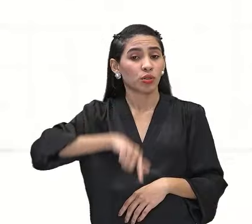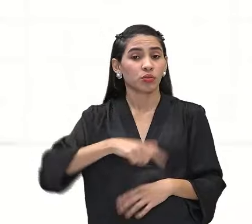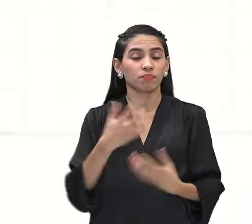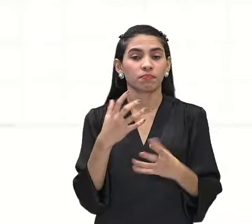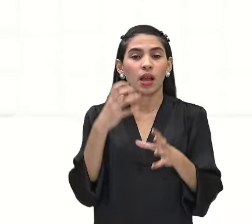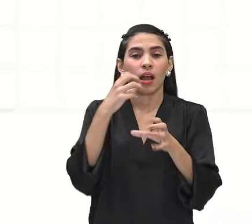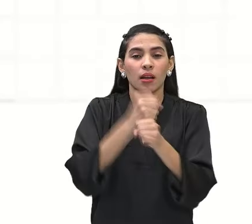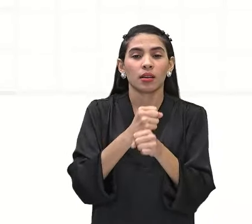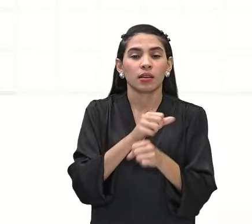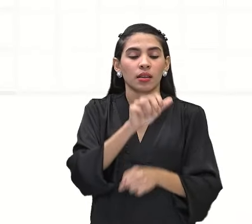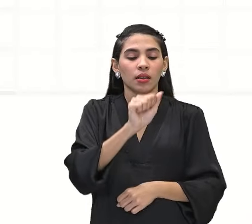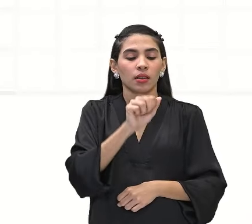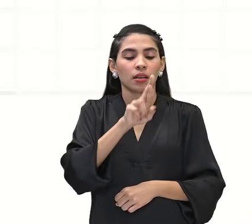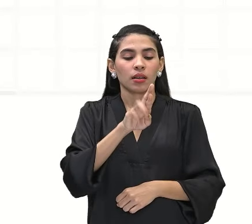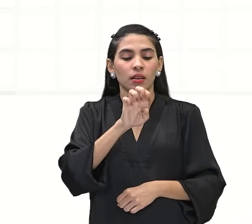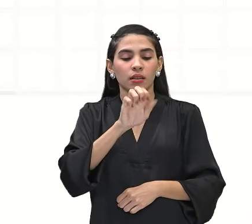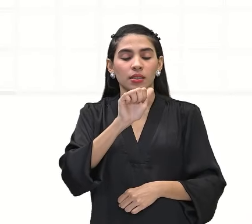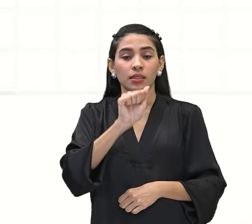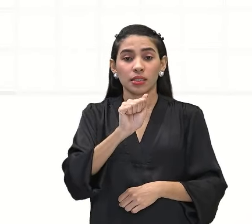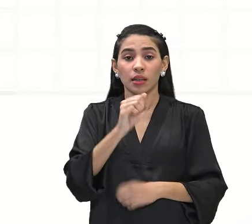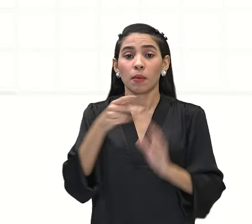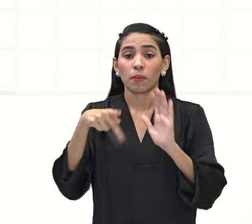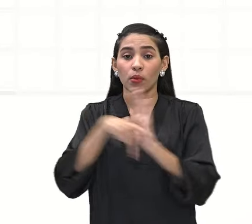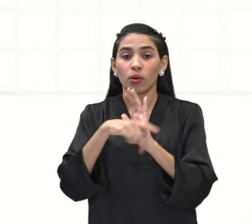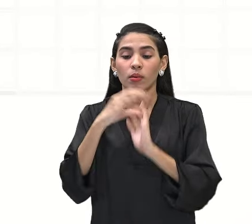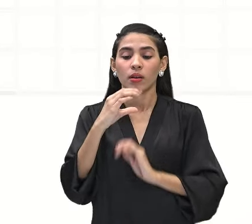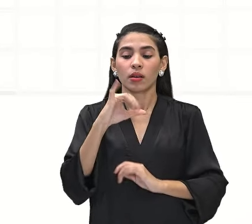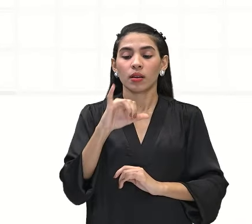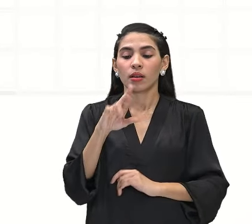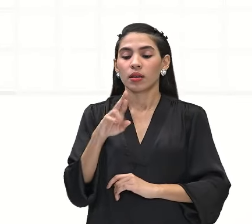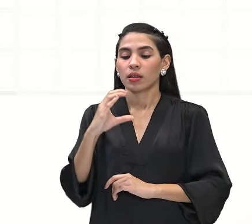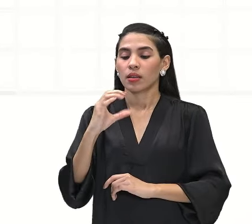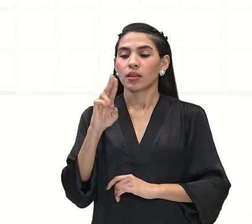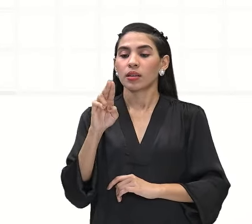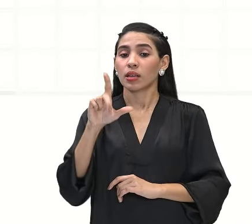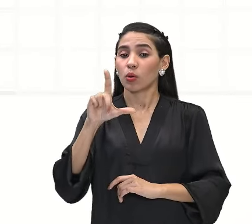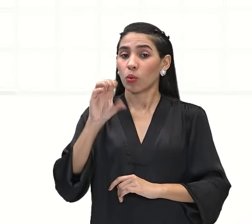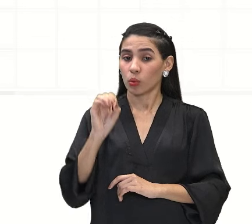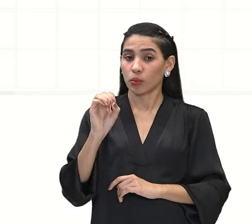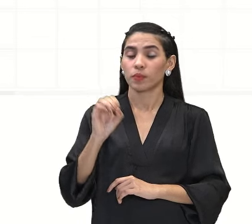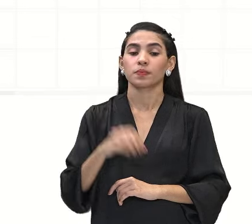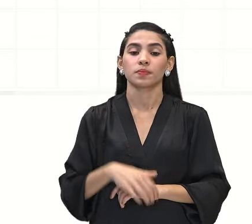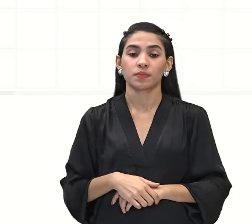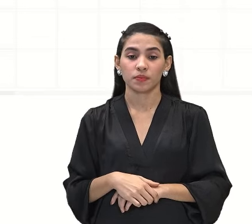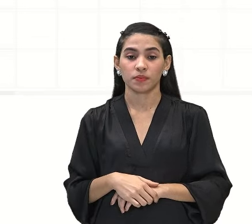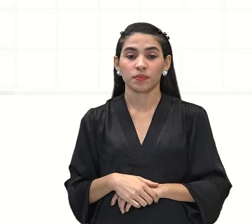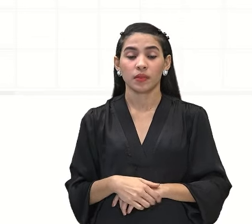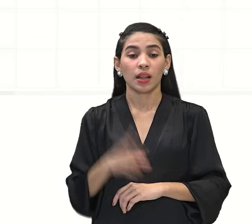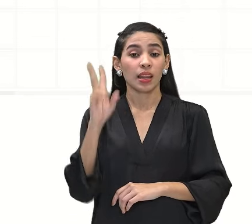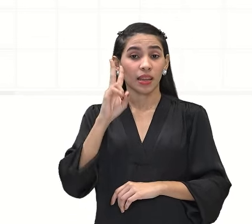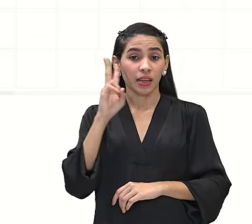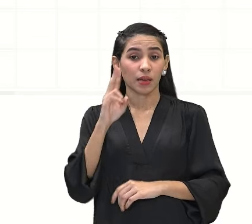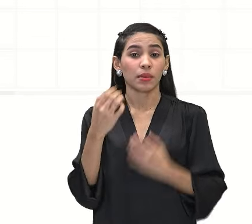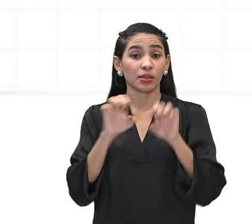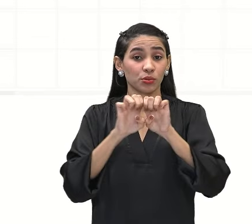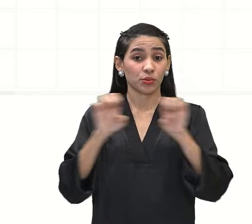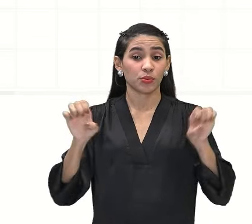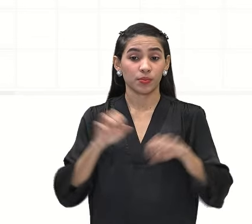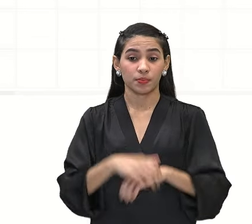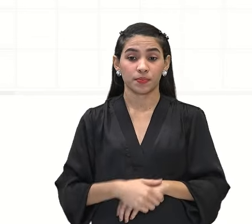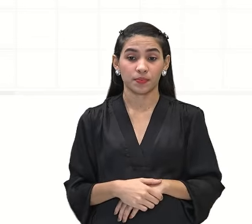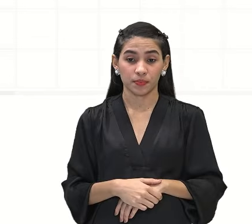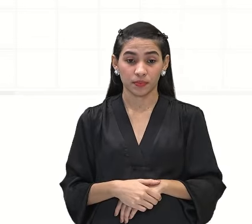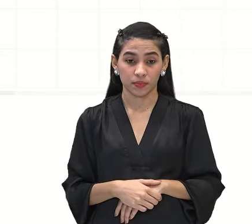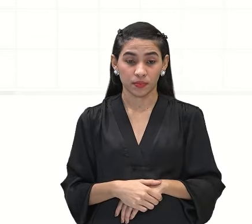área do círculo certo ó calcular do Círculo nós vamos lembrar da relação ol área